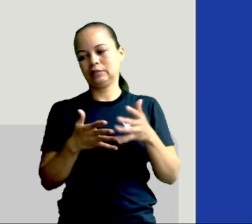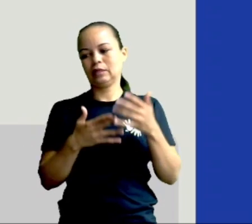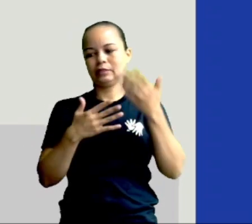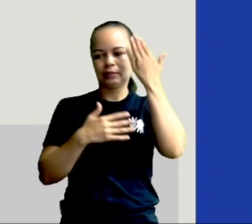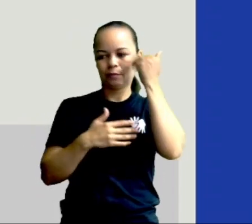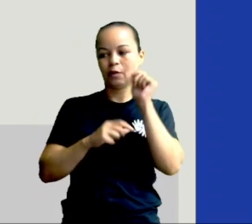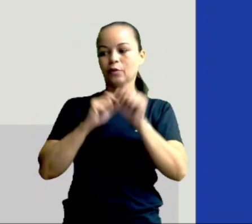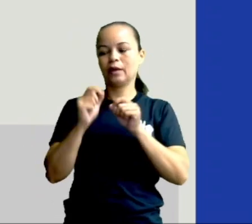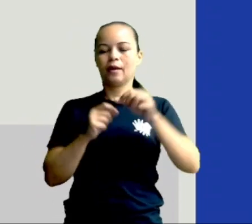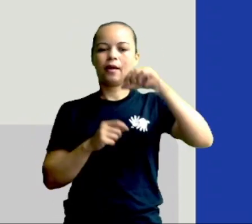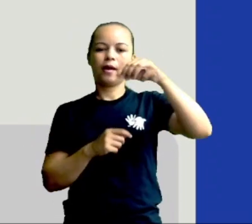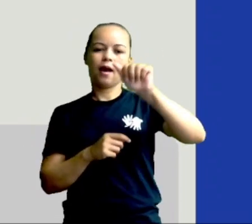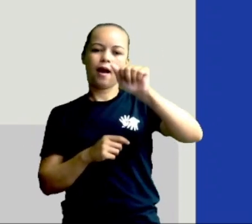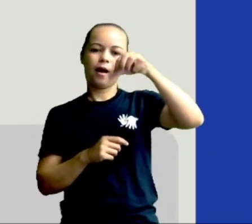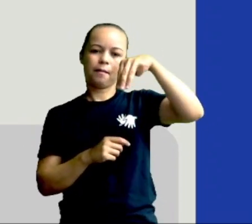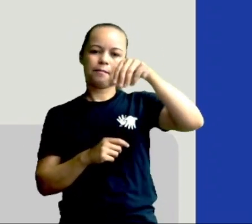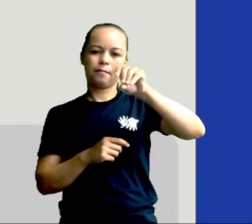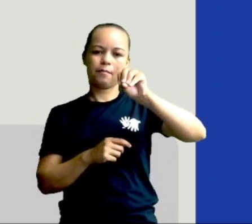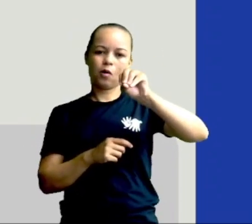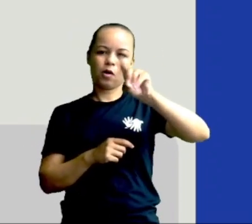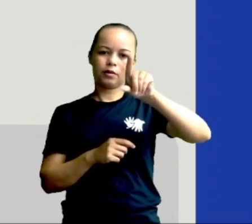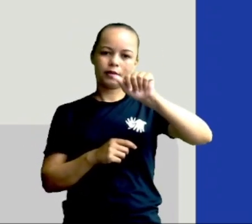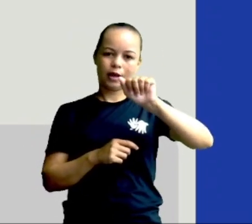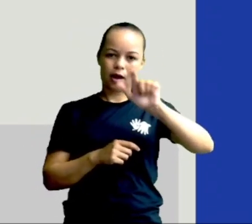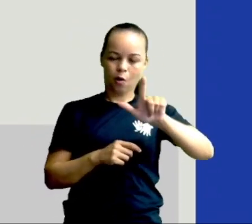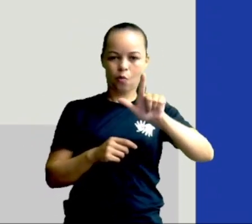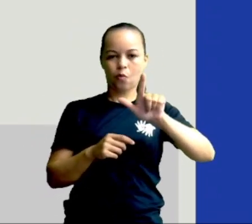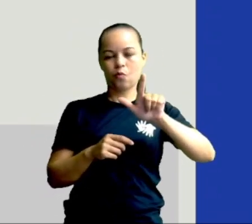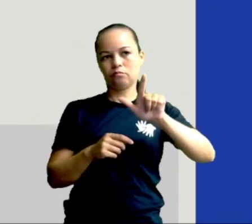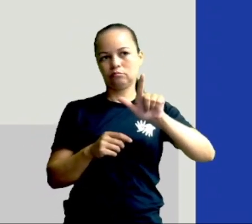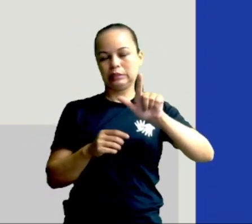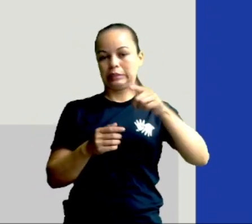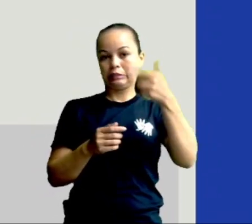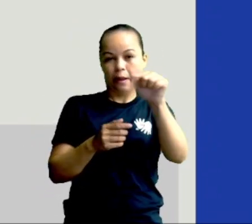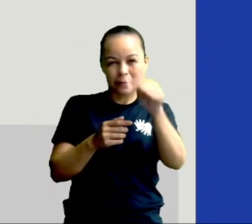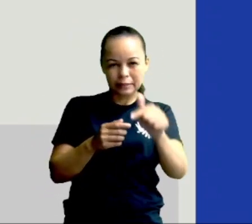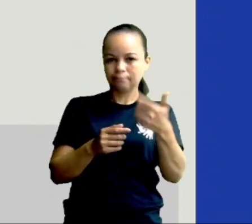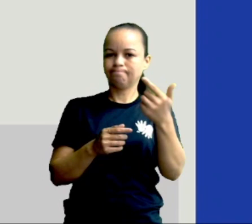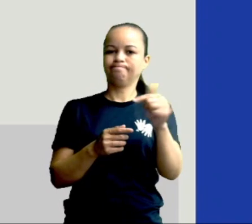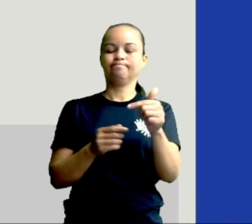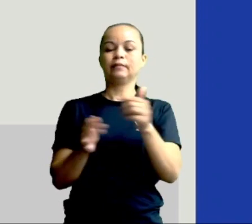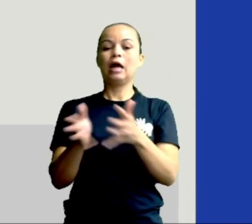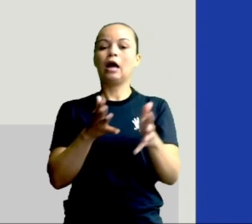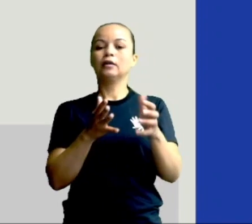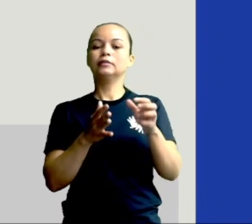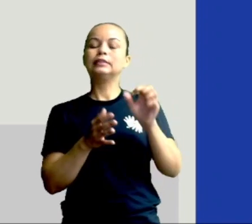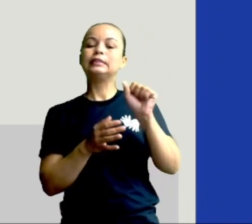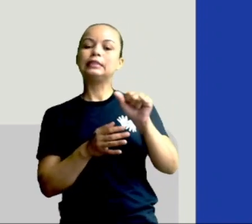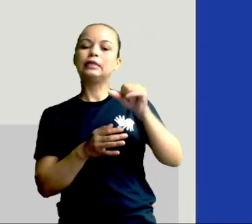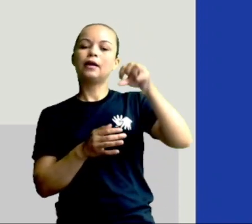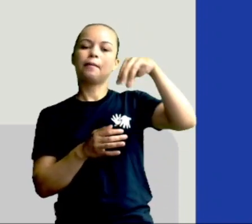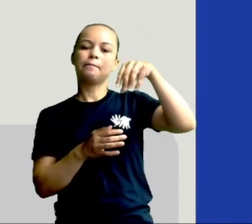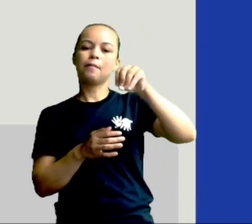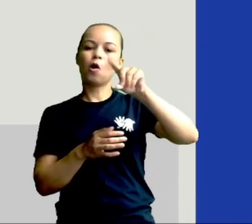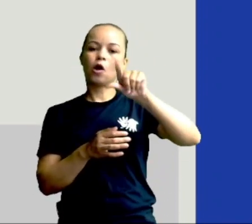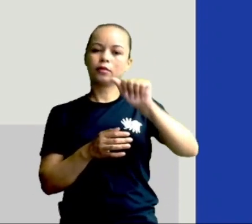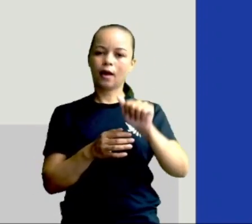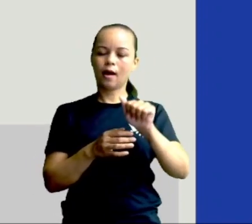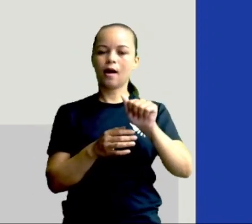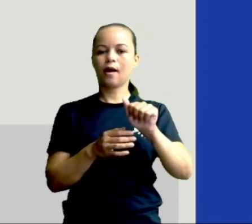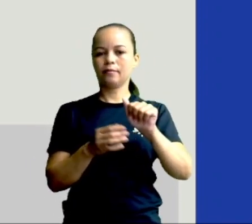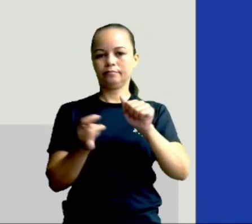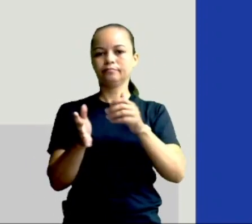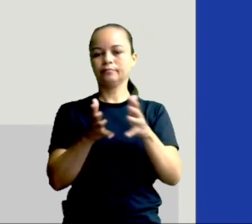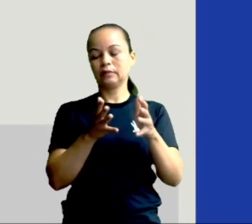amodal, que não tem repetição, se é moda, porque ele precisa ter uma repetição, ou se ele é bimodal,